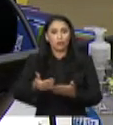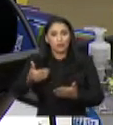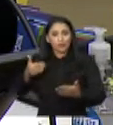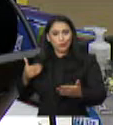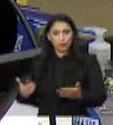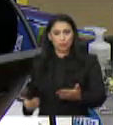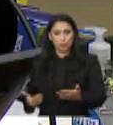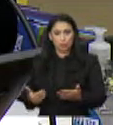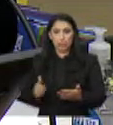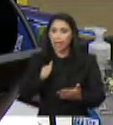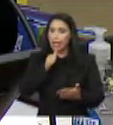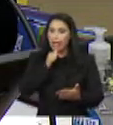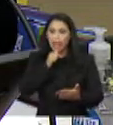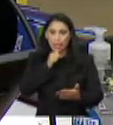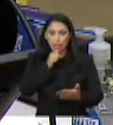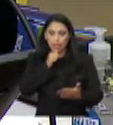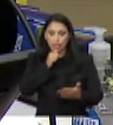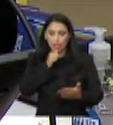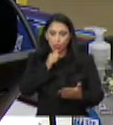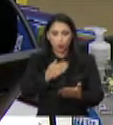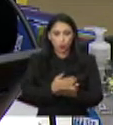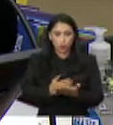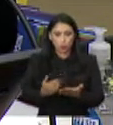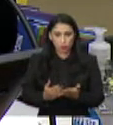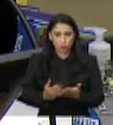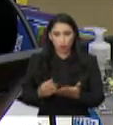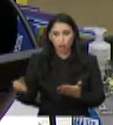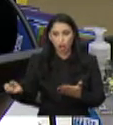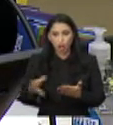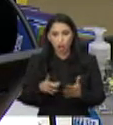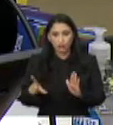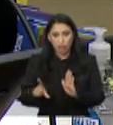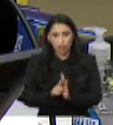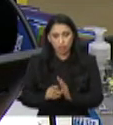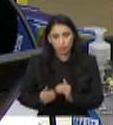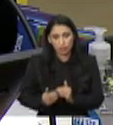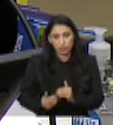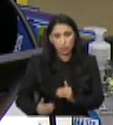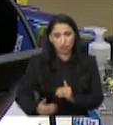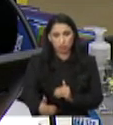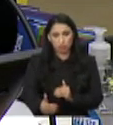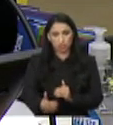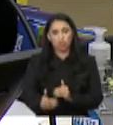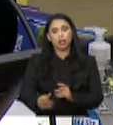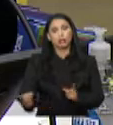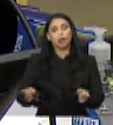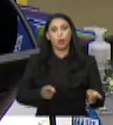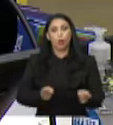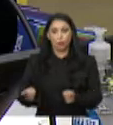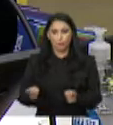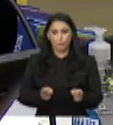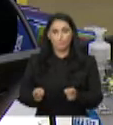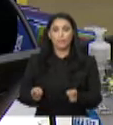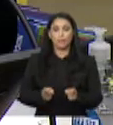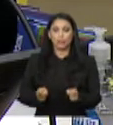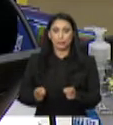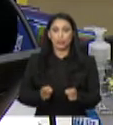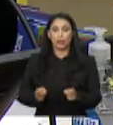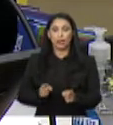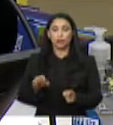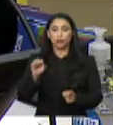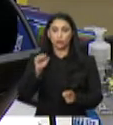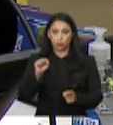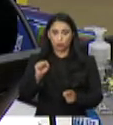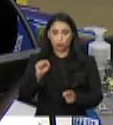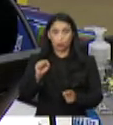não se iniciou ainda quando do Advento da nova legislação o prazo prescricional eu fico